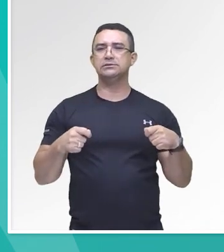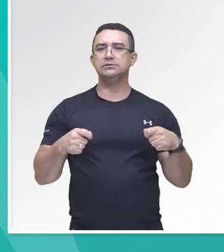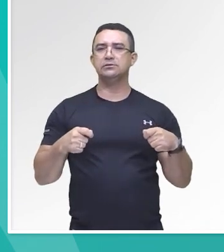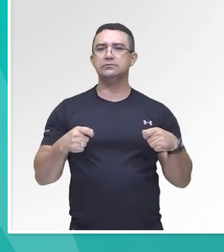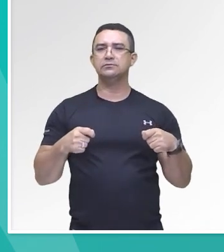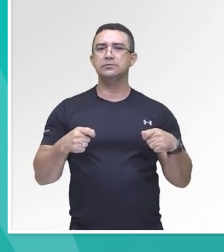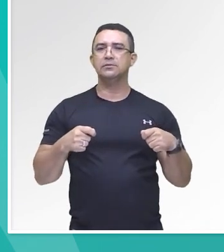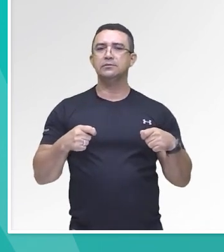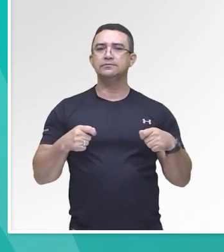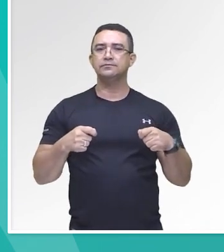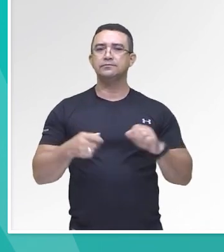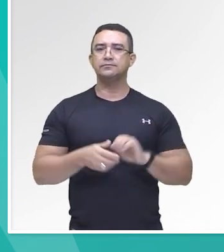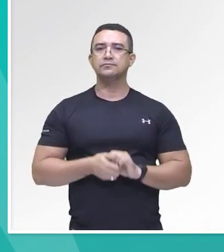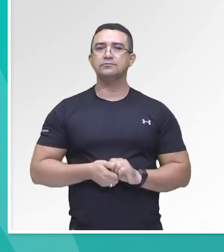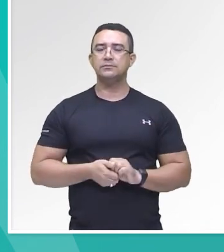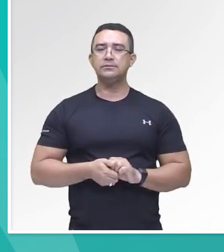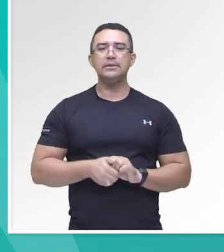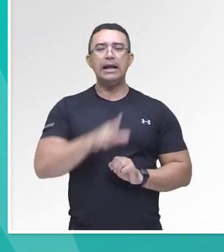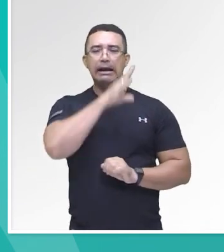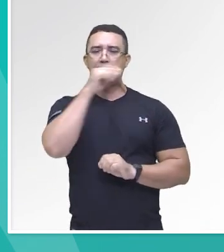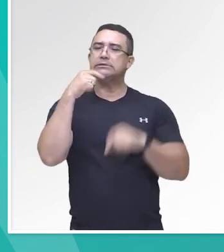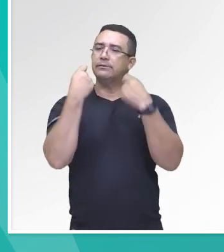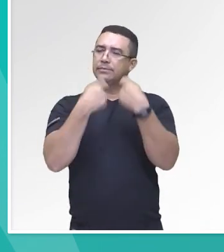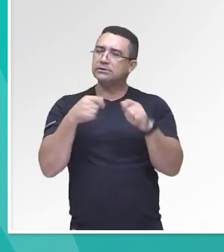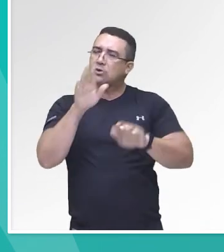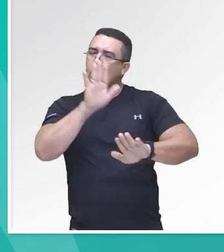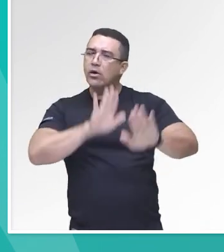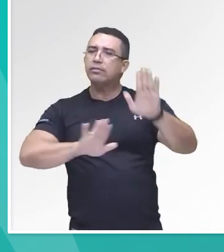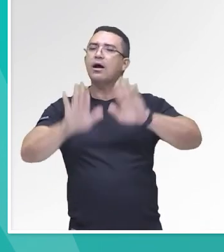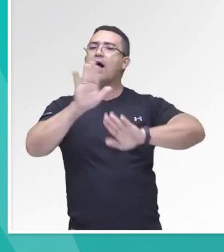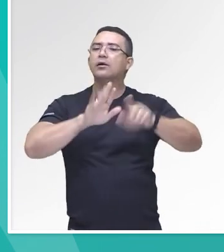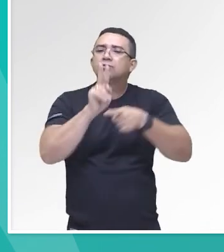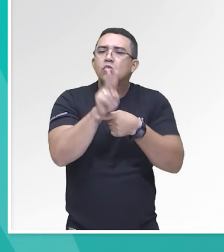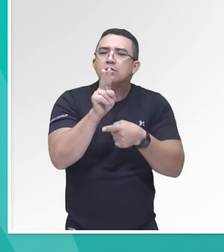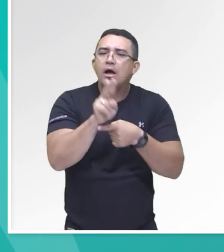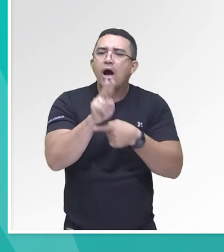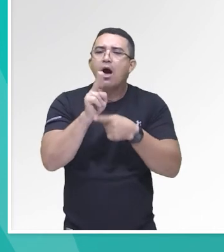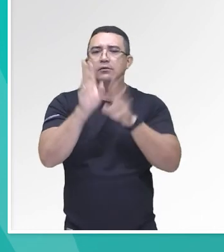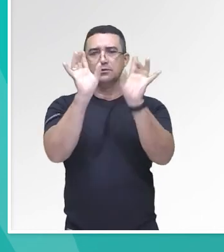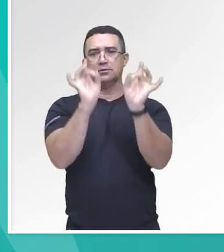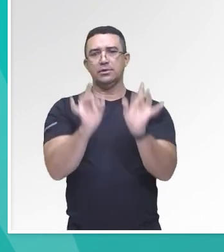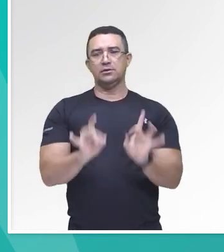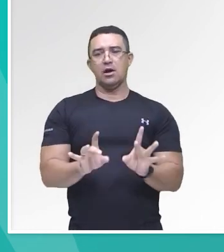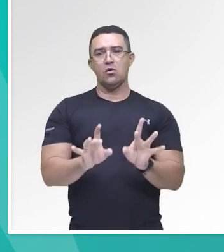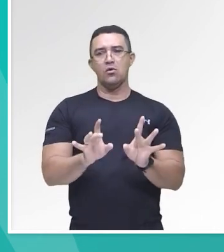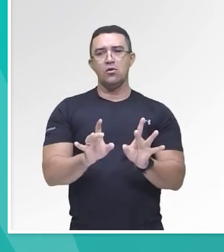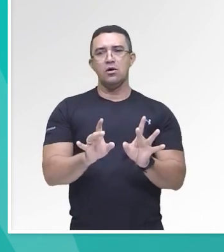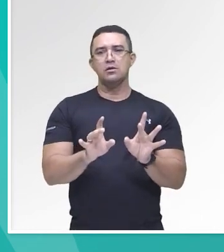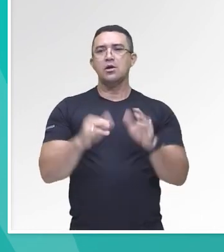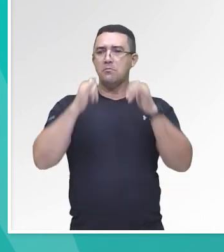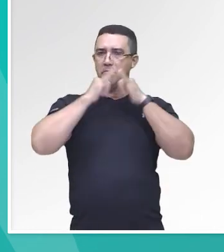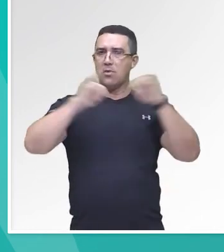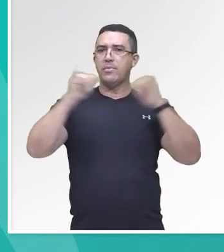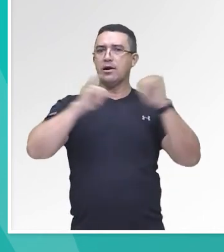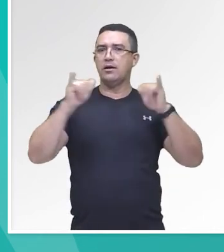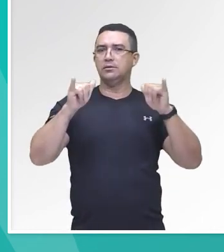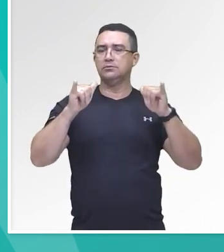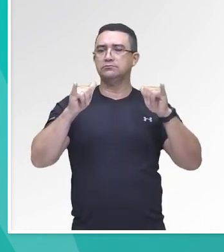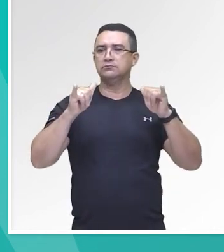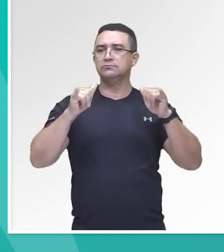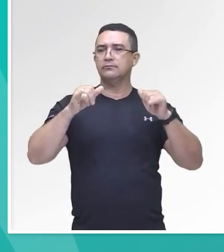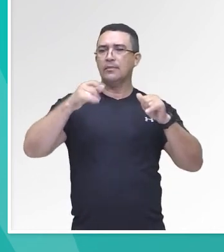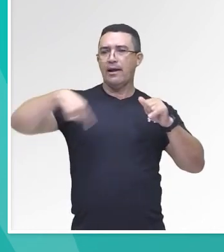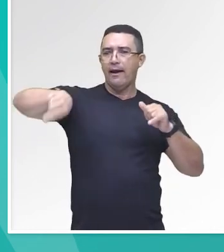As crianças precisam de cuidados especiais diante de uma propaganda. Elas não